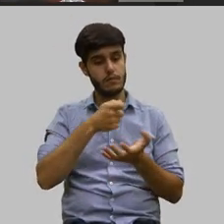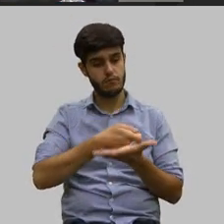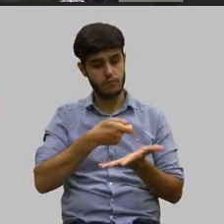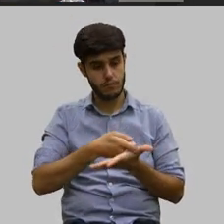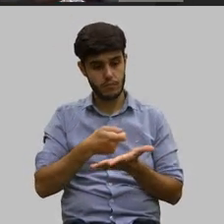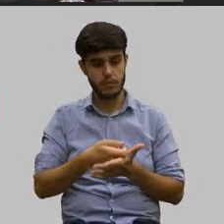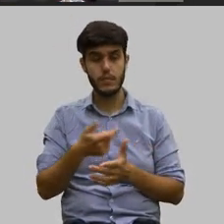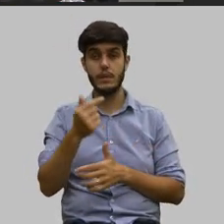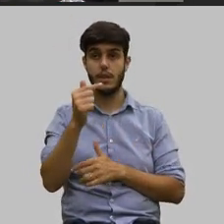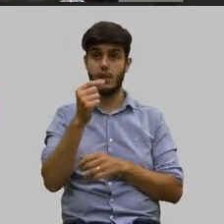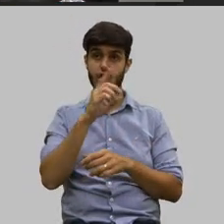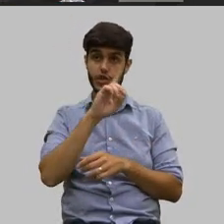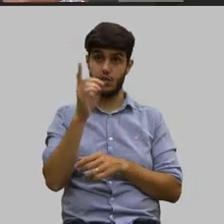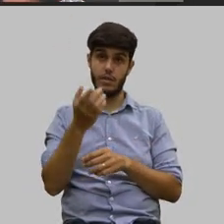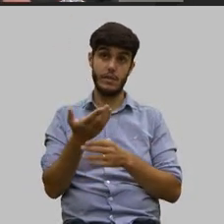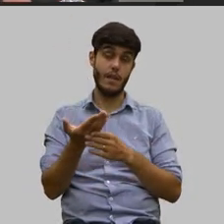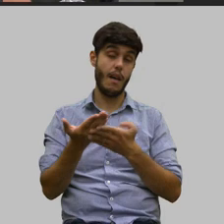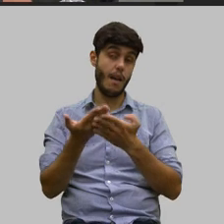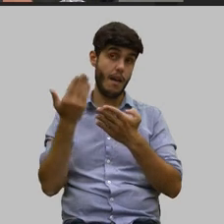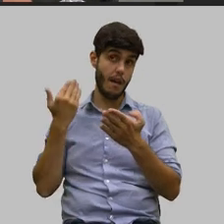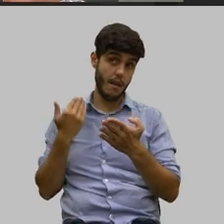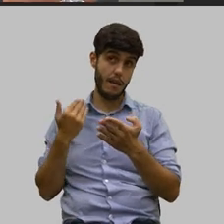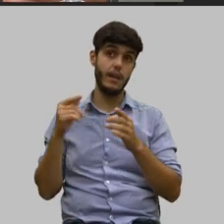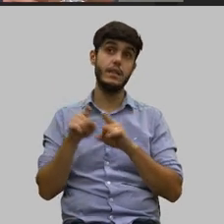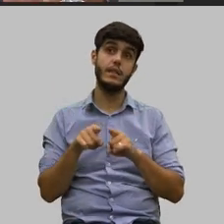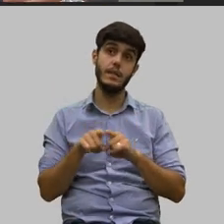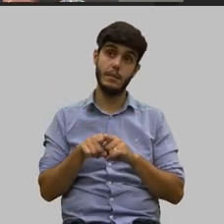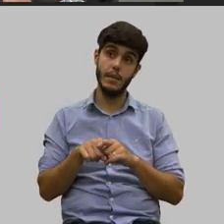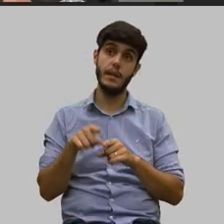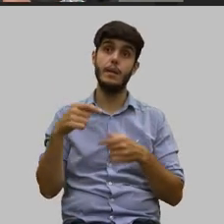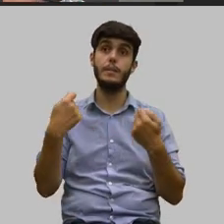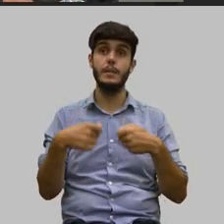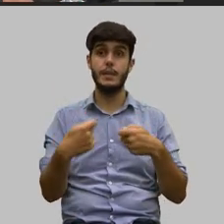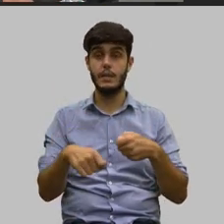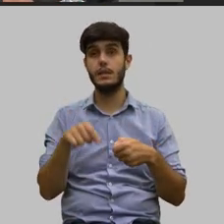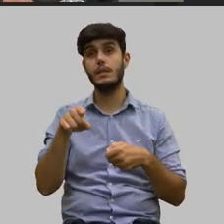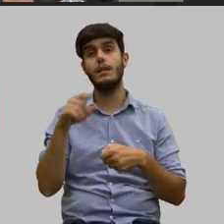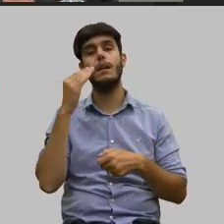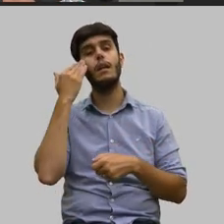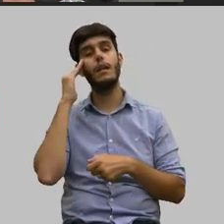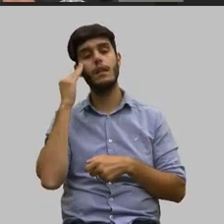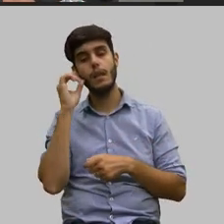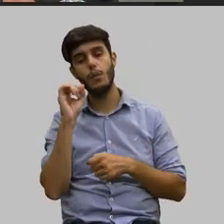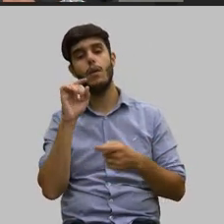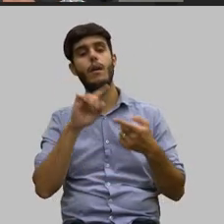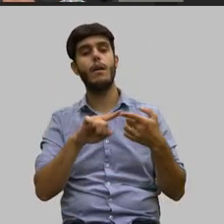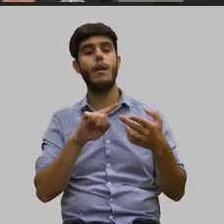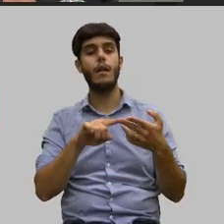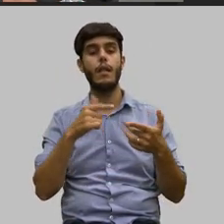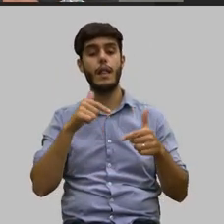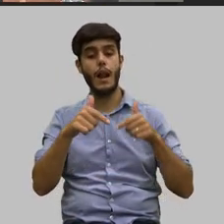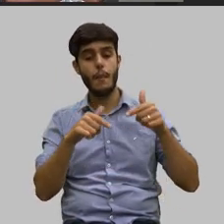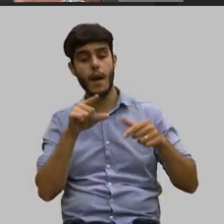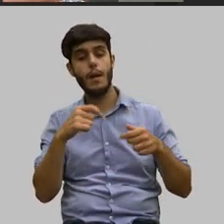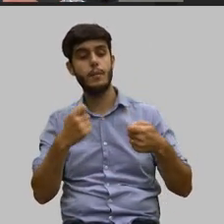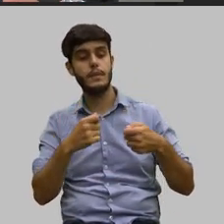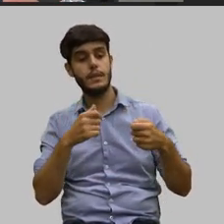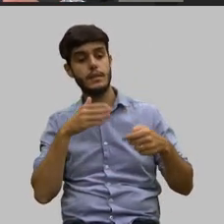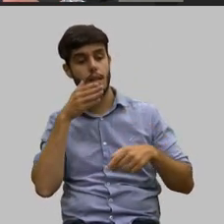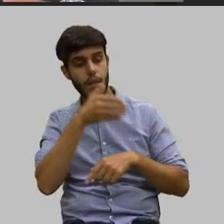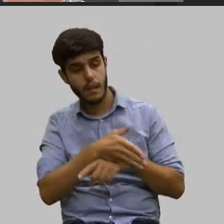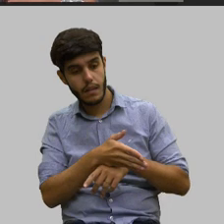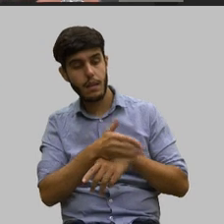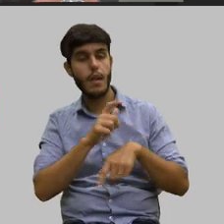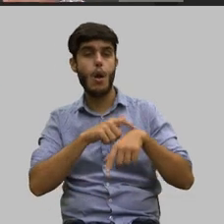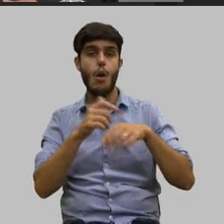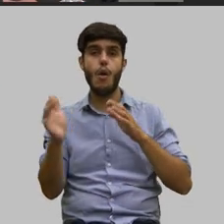de 7 dias até mais até bem mais então o militar ele tem ciência da sua escala eh da sua escala de